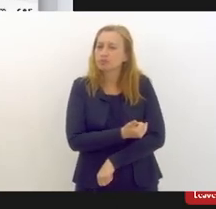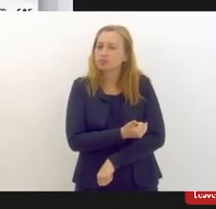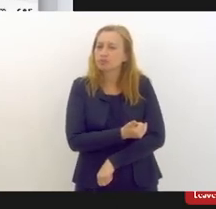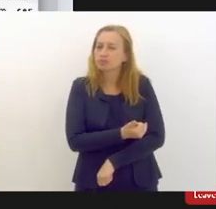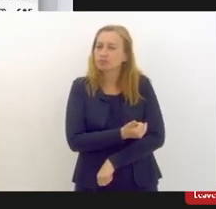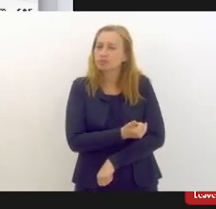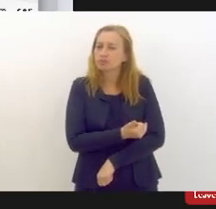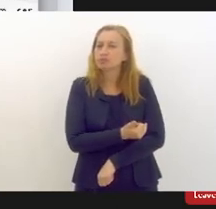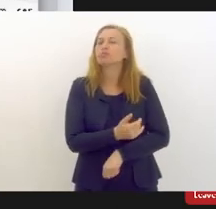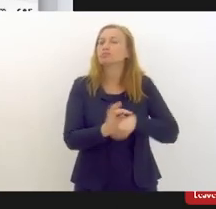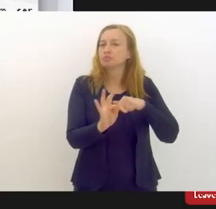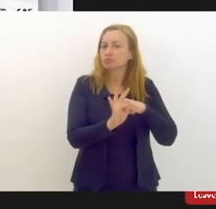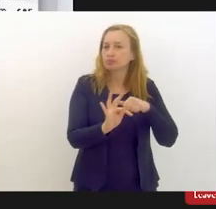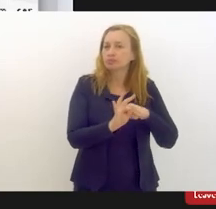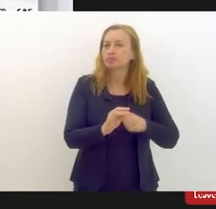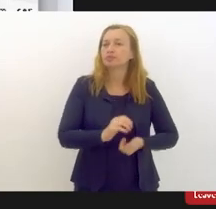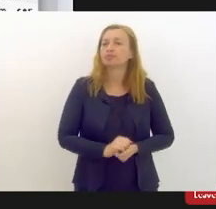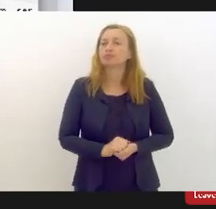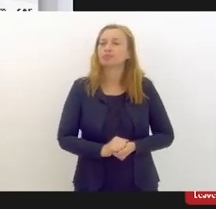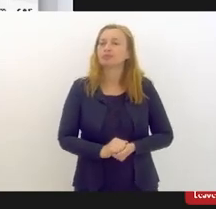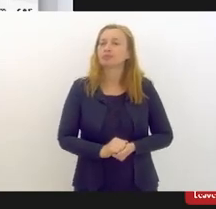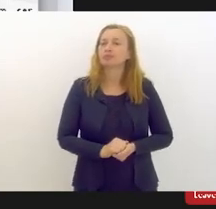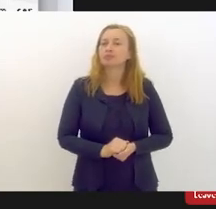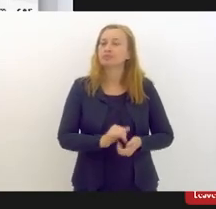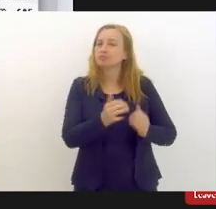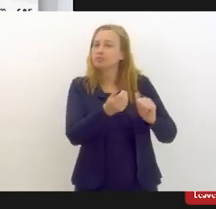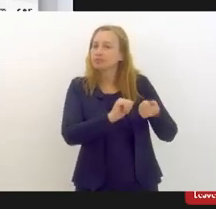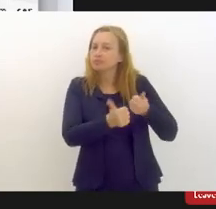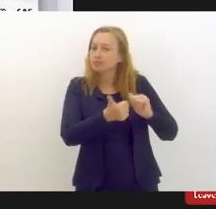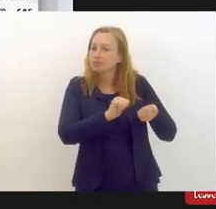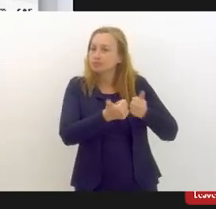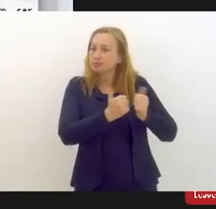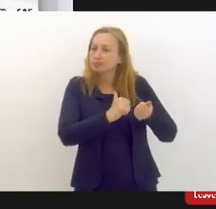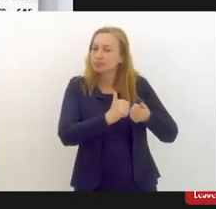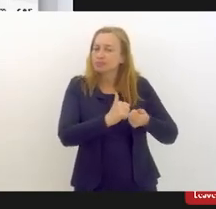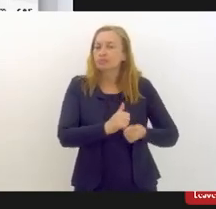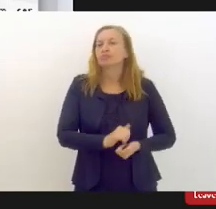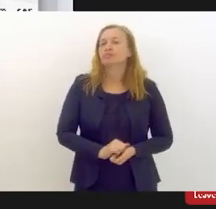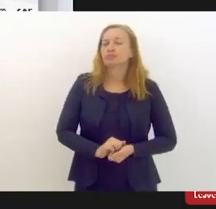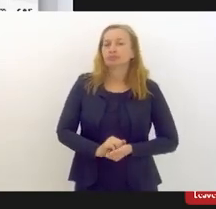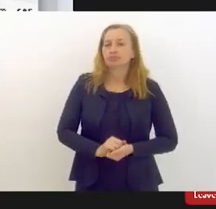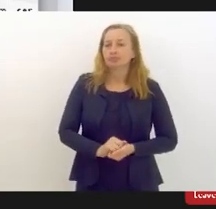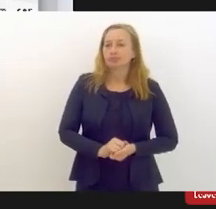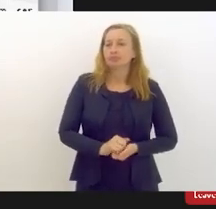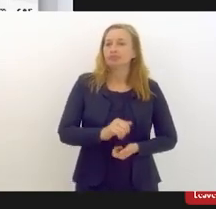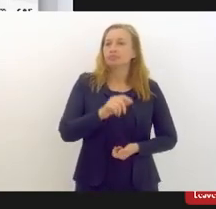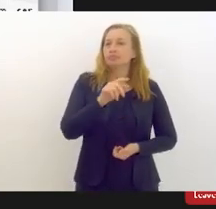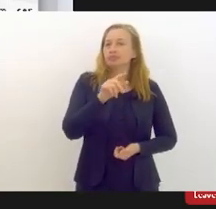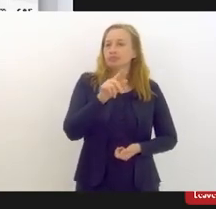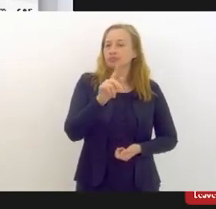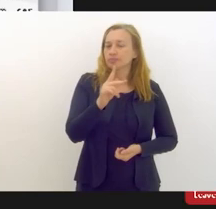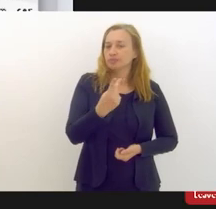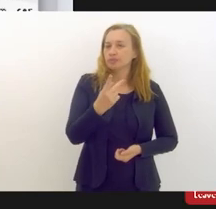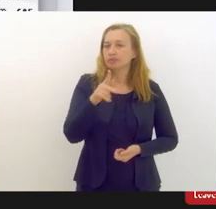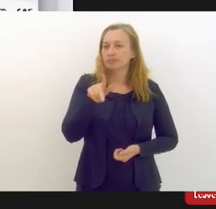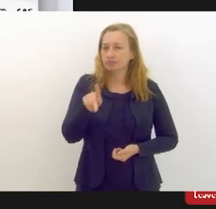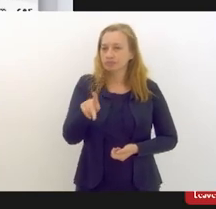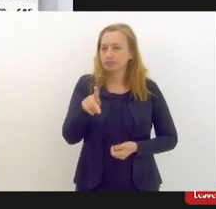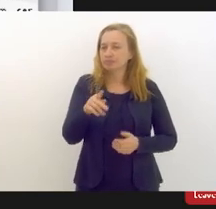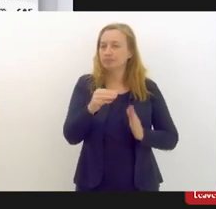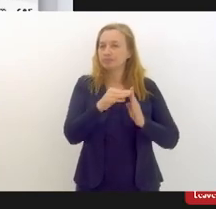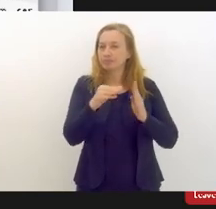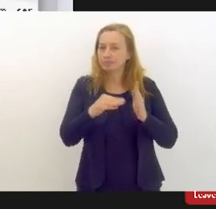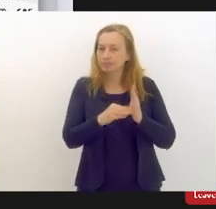de infraestrutura. Relatório técnico de infraestrutura, e avaliamos ali, através do AHP, que é uma metodologia de hierarquização